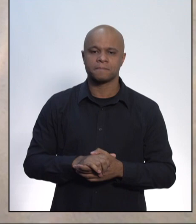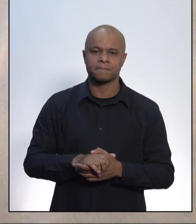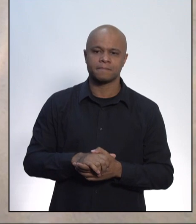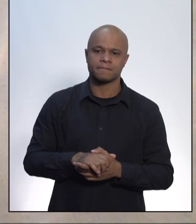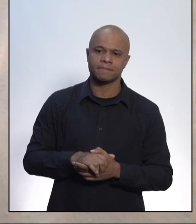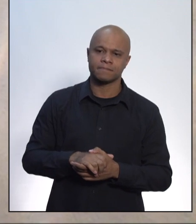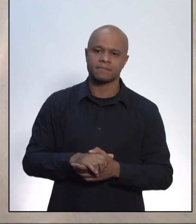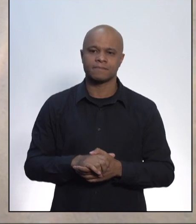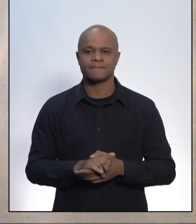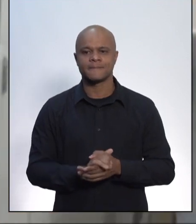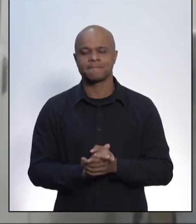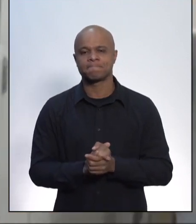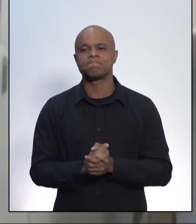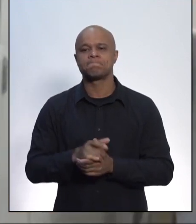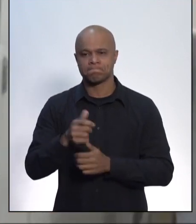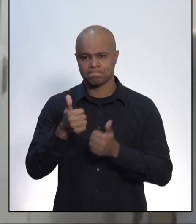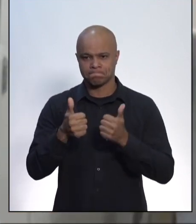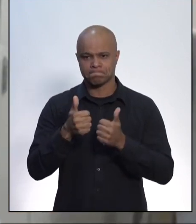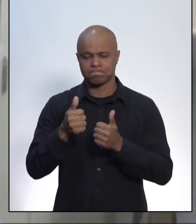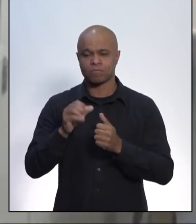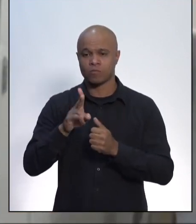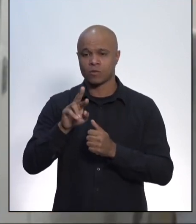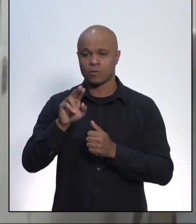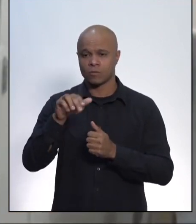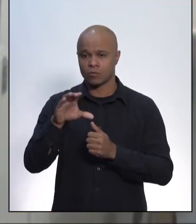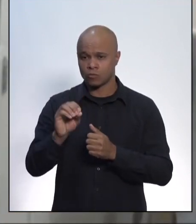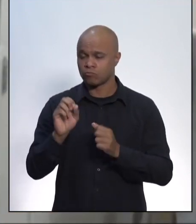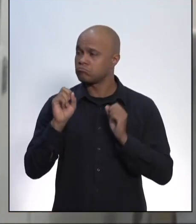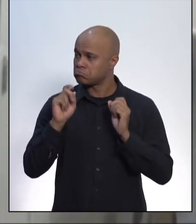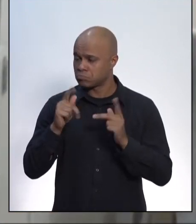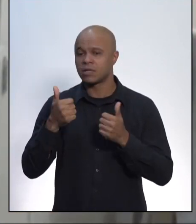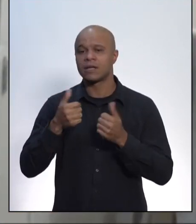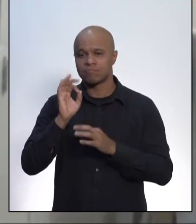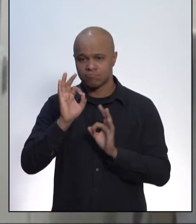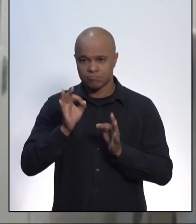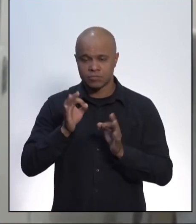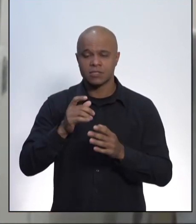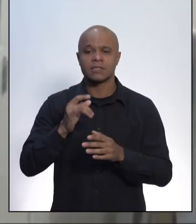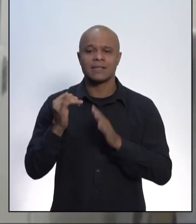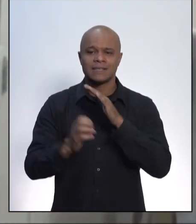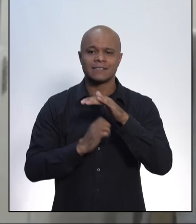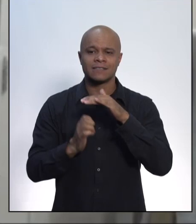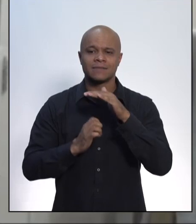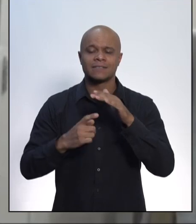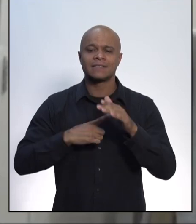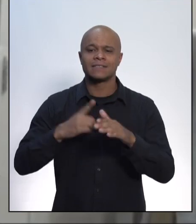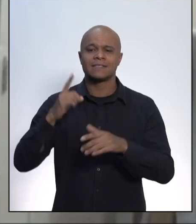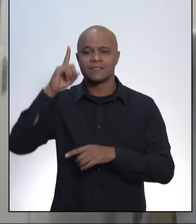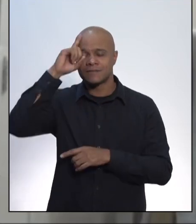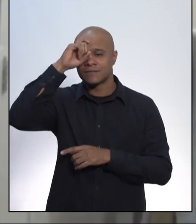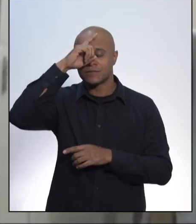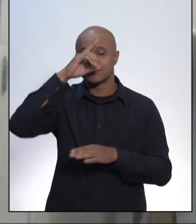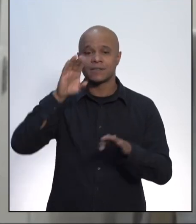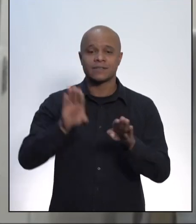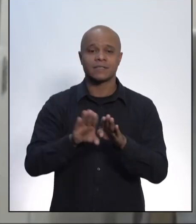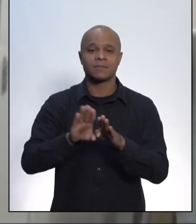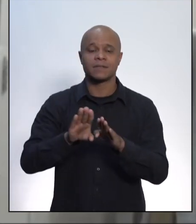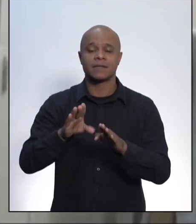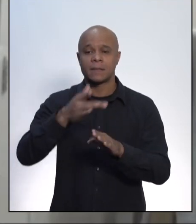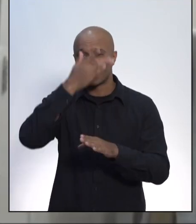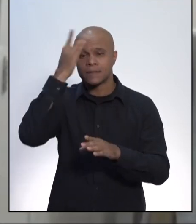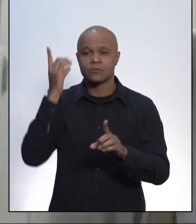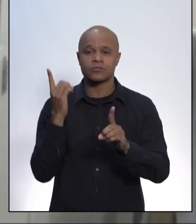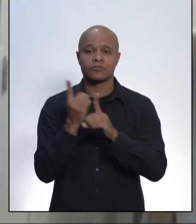Não é isso, Bruno? É isso aí, com certeza. E é importante também, as empresas também têm muita dificuldade de encontrar pessoas que